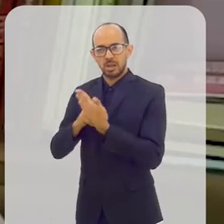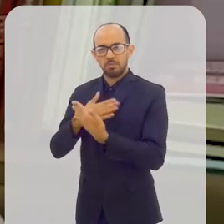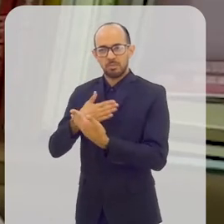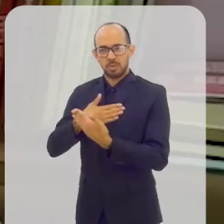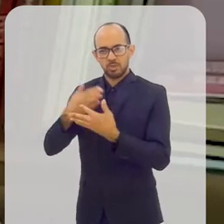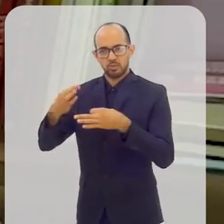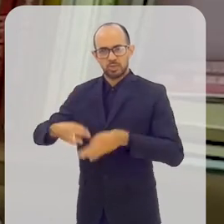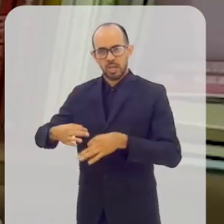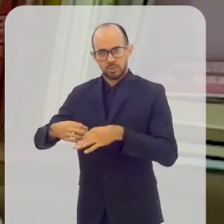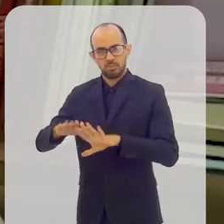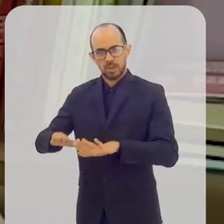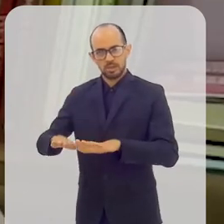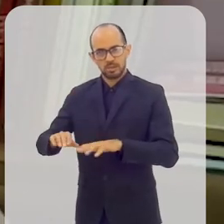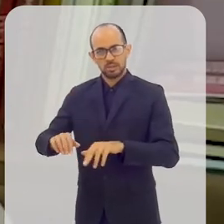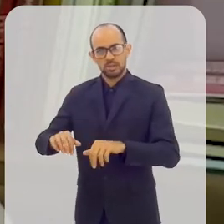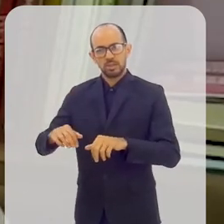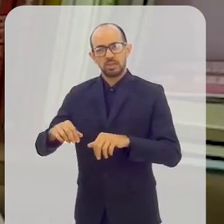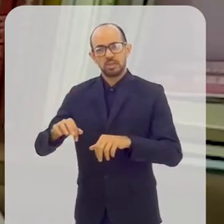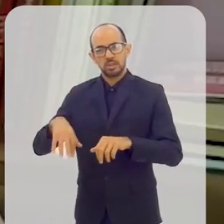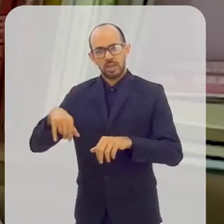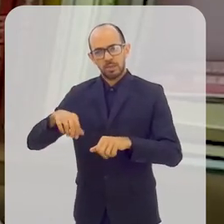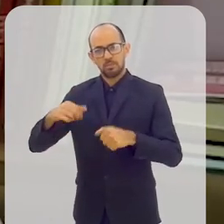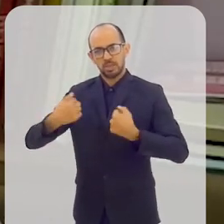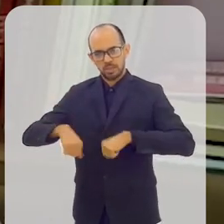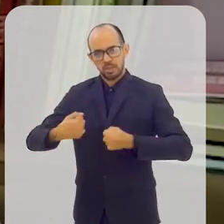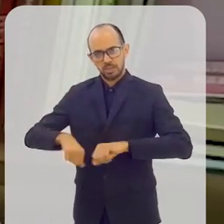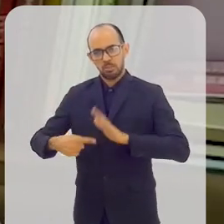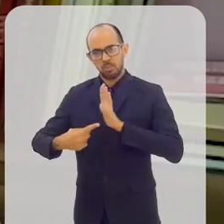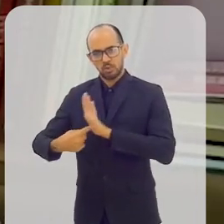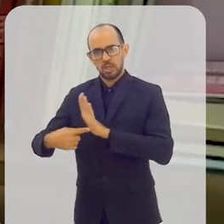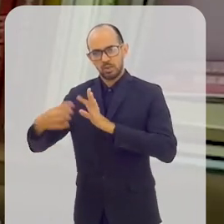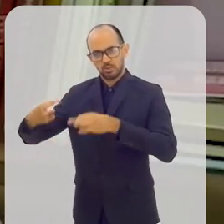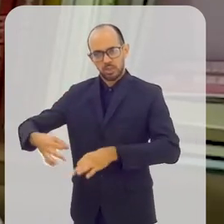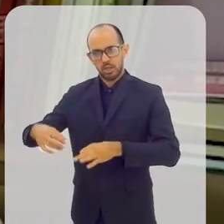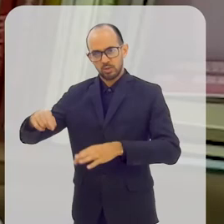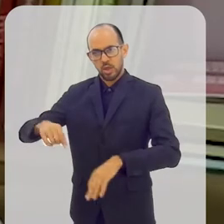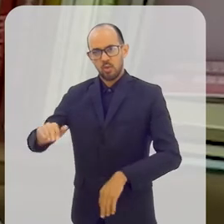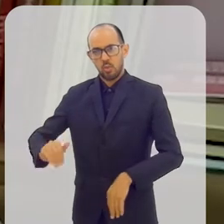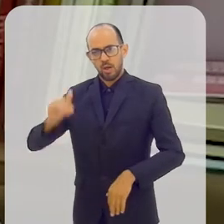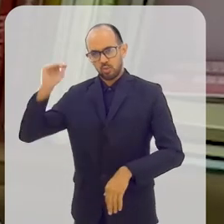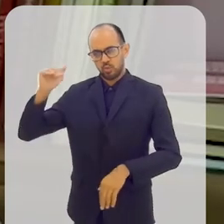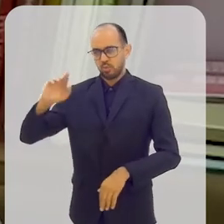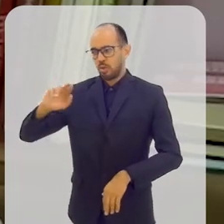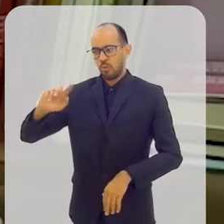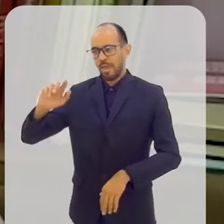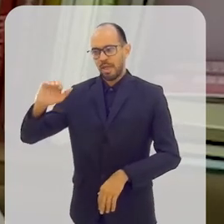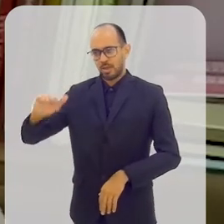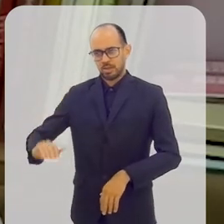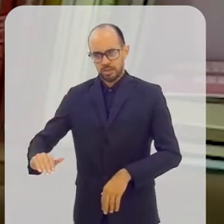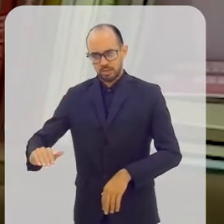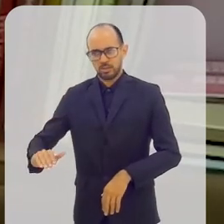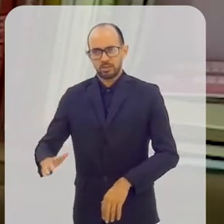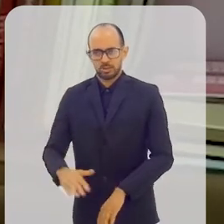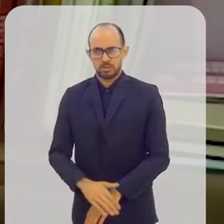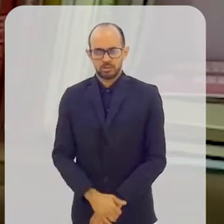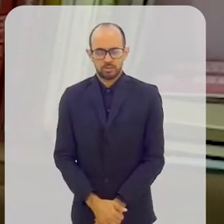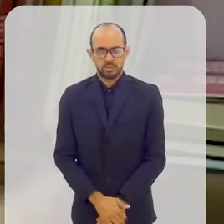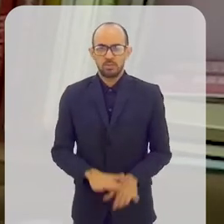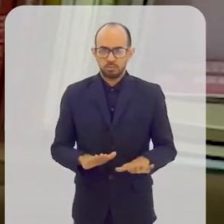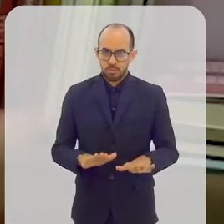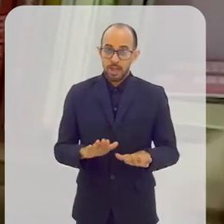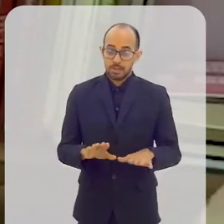Mas quem deve demonstrar o certo é o adulto para a criança. Mas